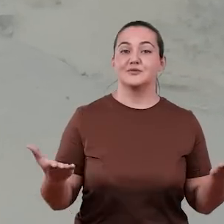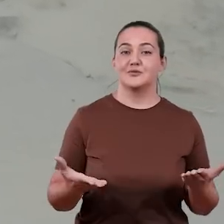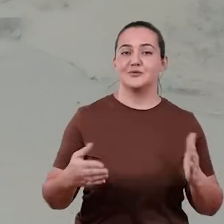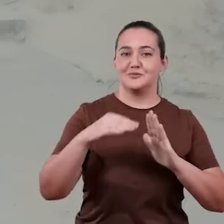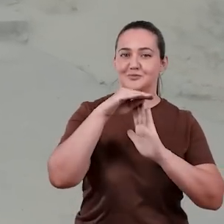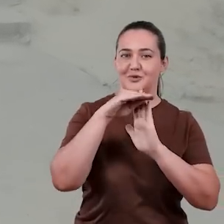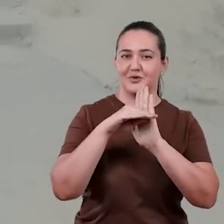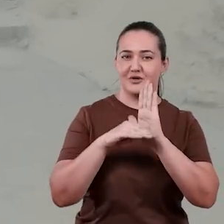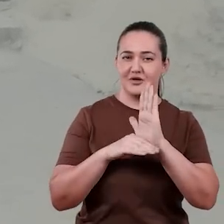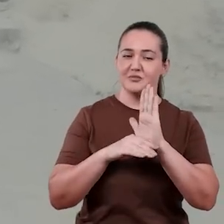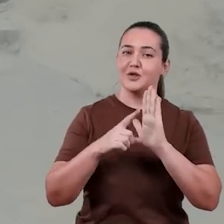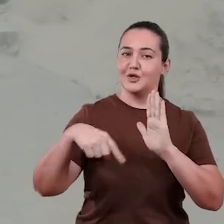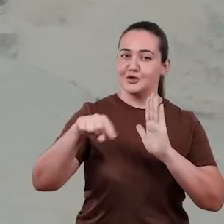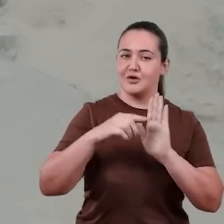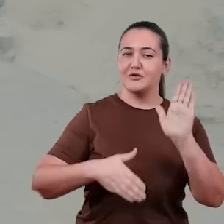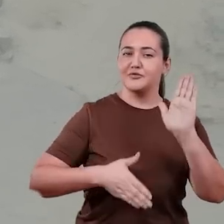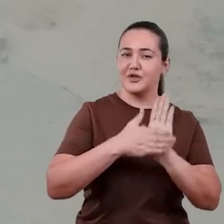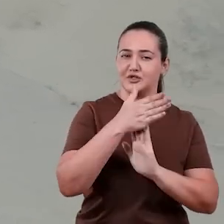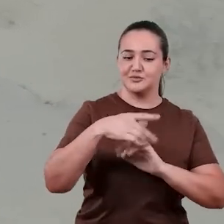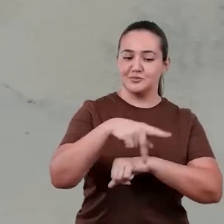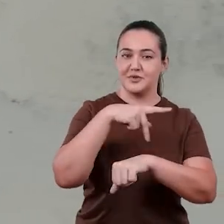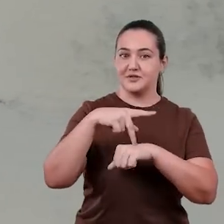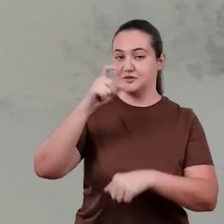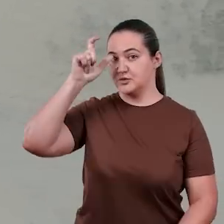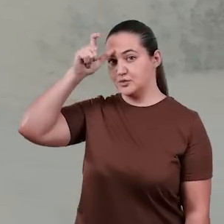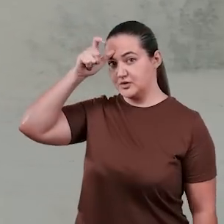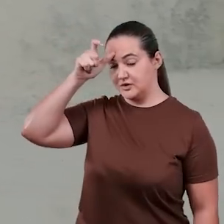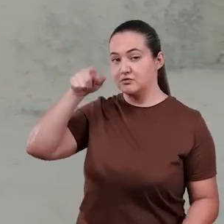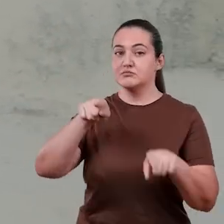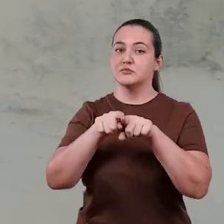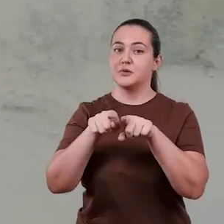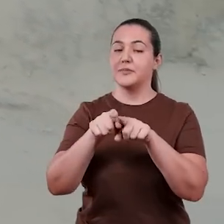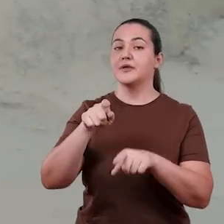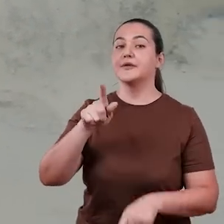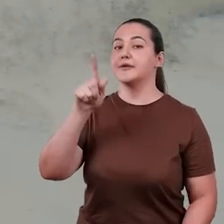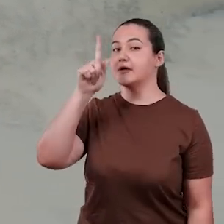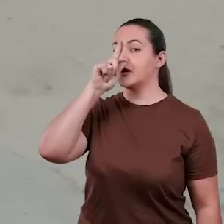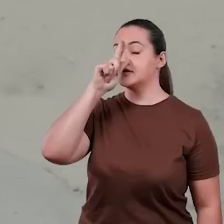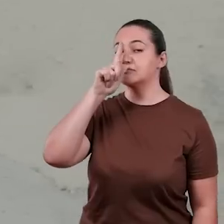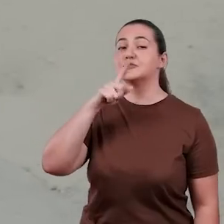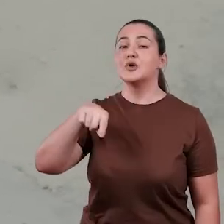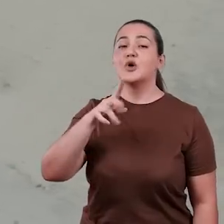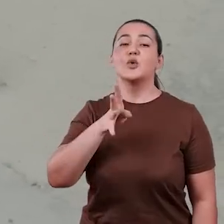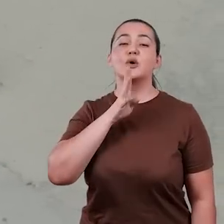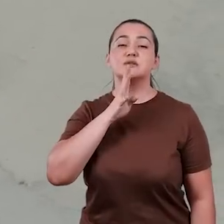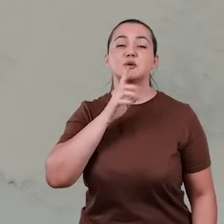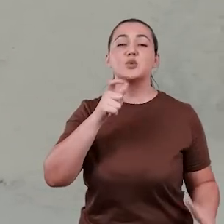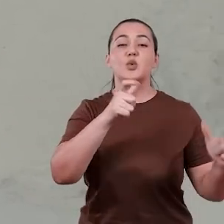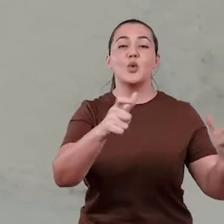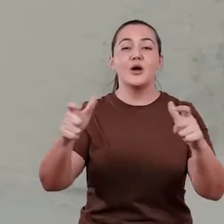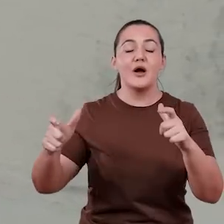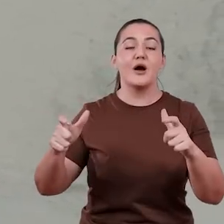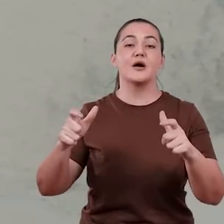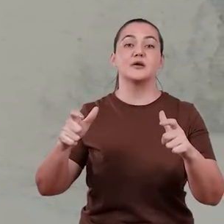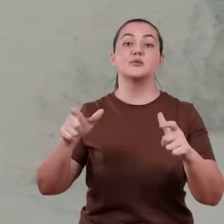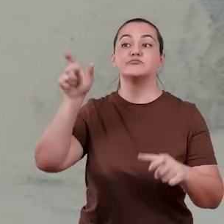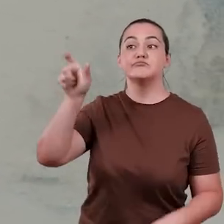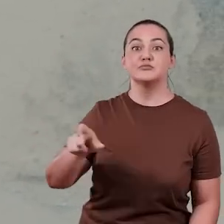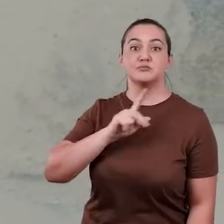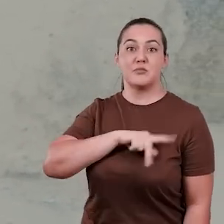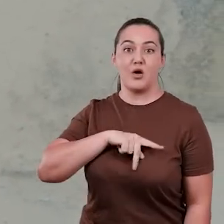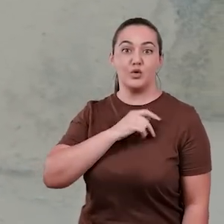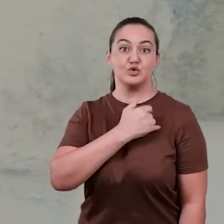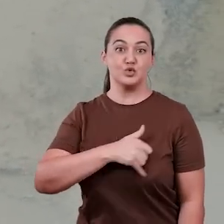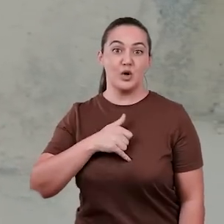Estamos começando mais um programa da nossa série especial pela Turquia e também pela Grécia, conhecendo os caminhos do apóstolo João e